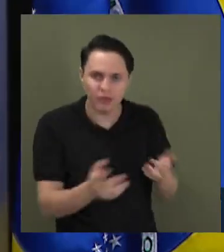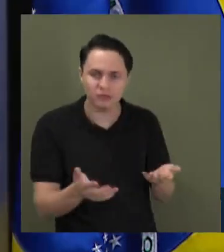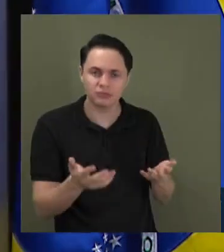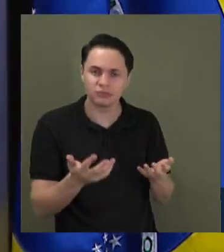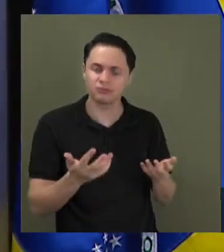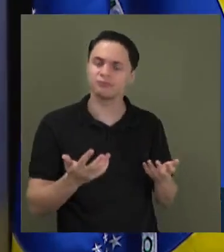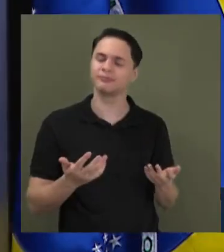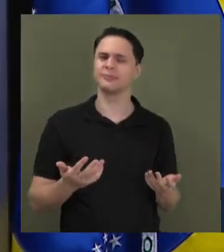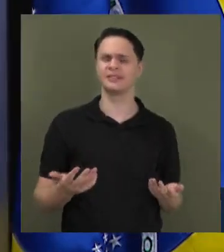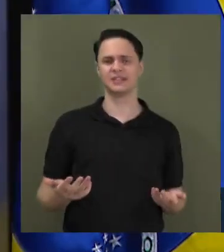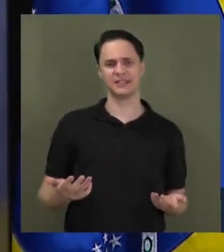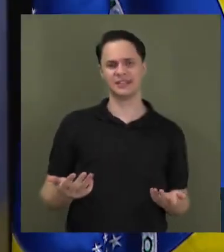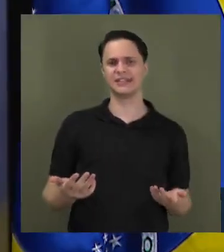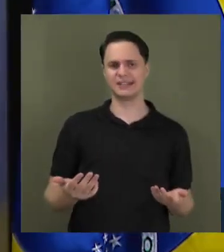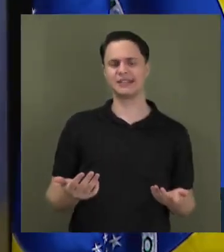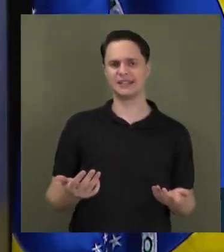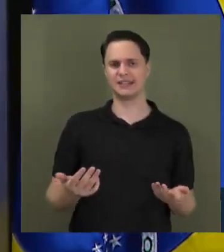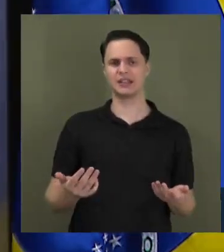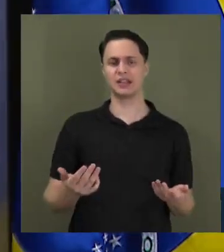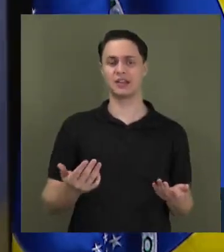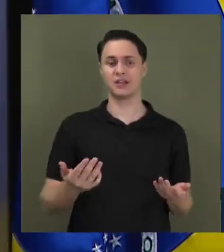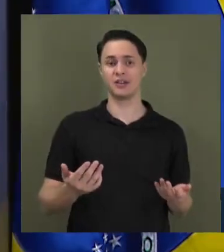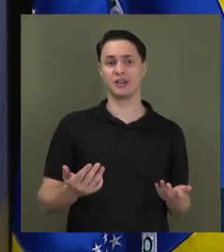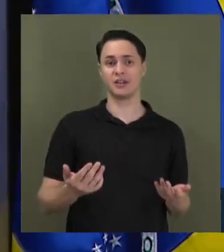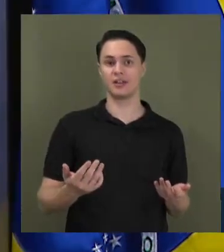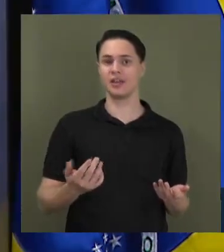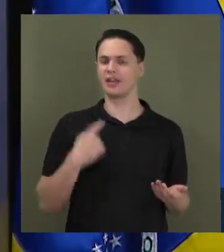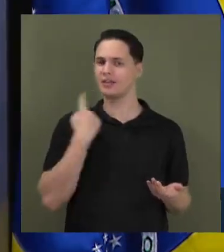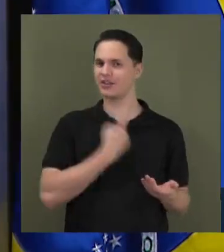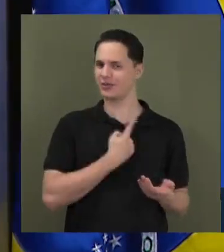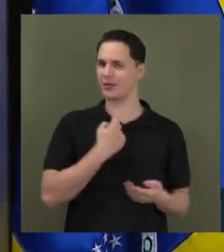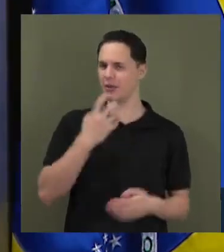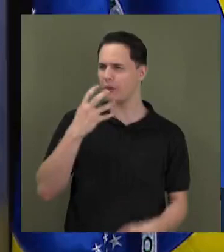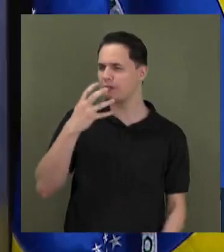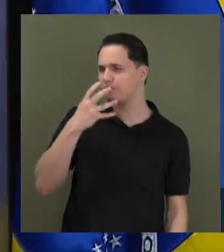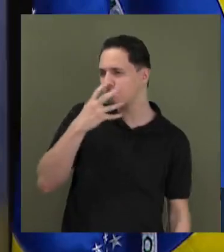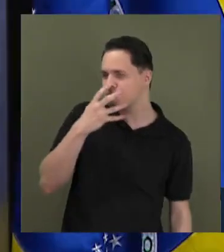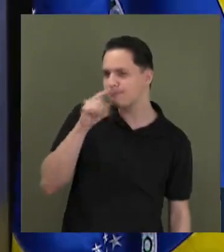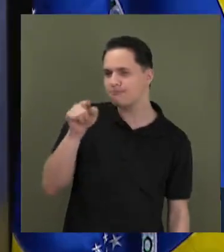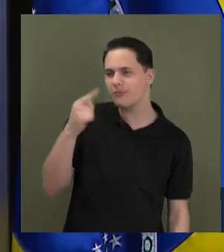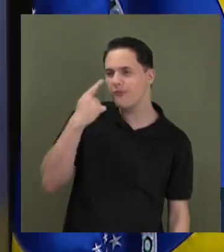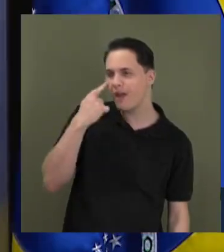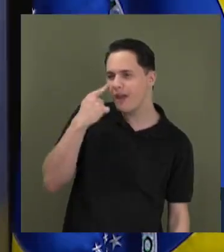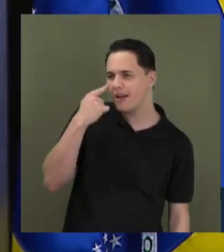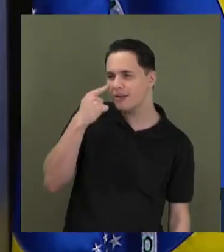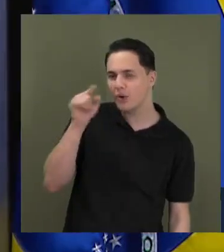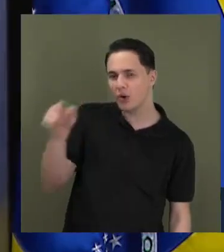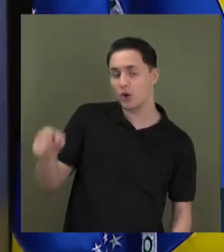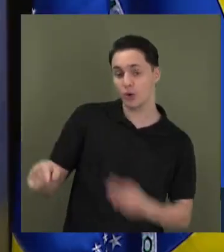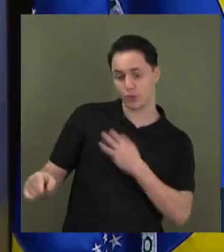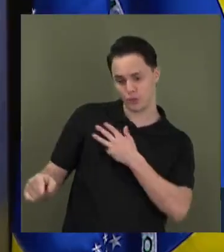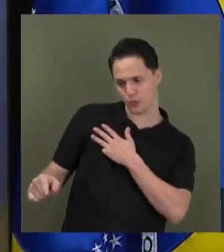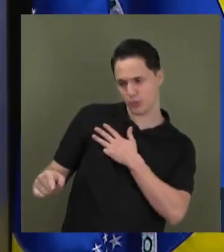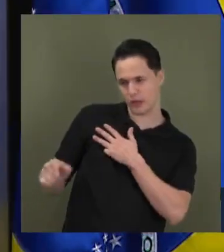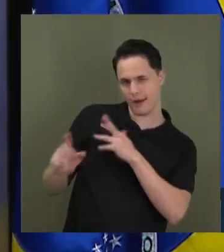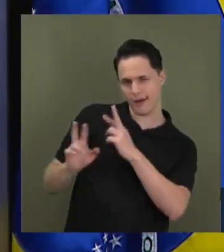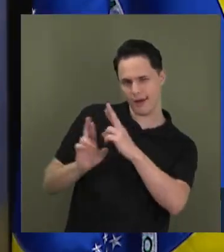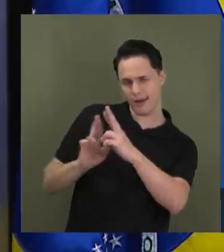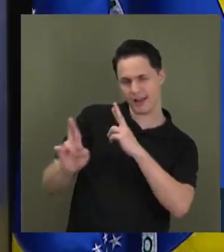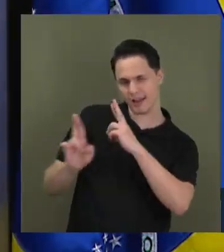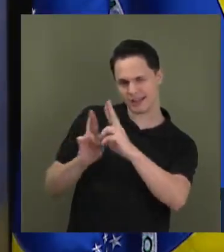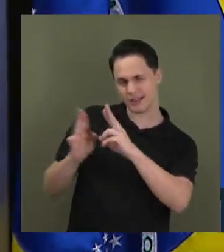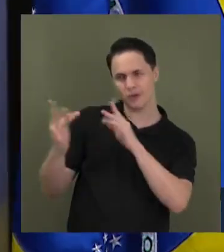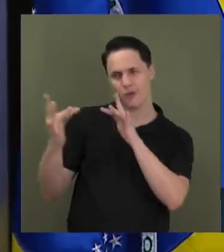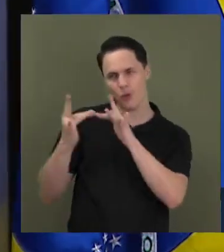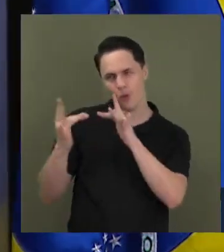a gente não pode negar as sinalizações, a amizade, as relações que ele tem,